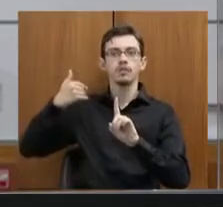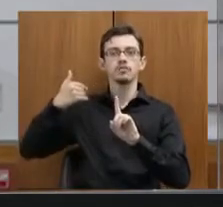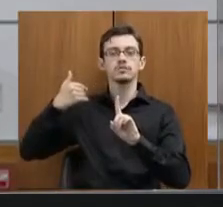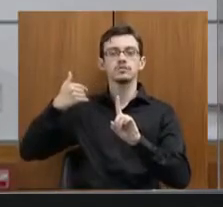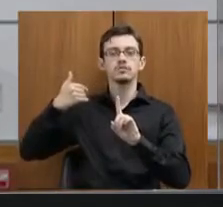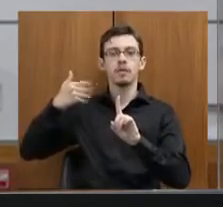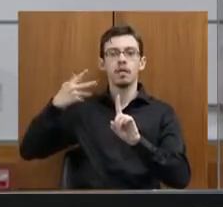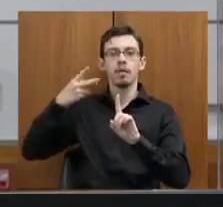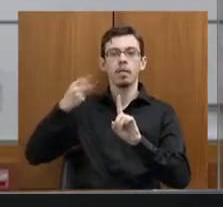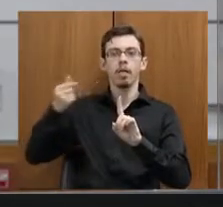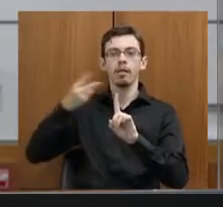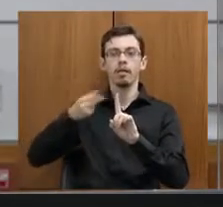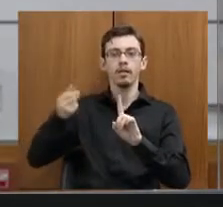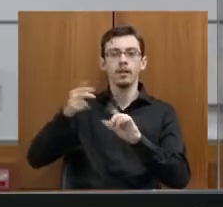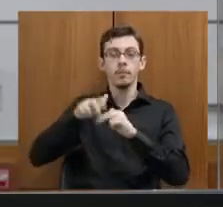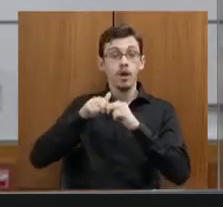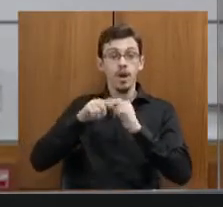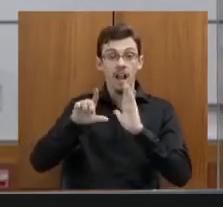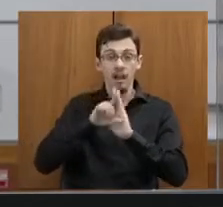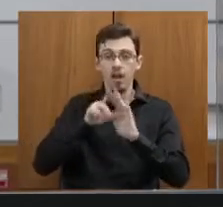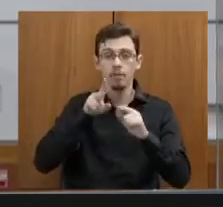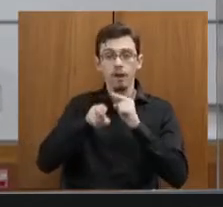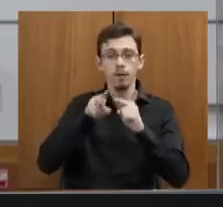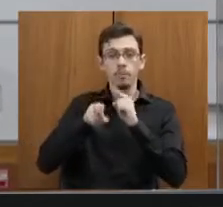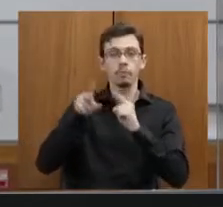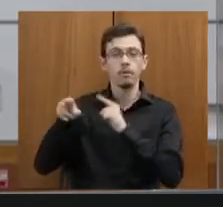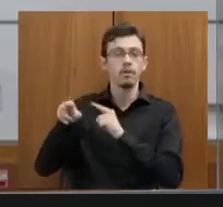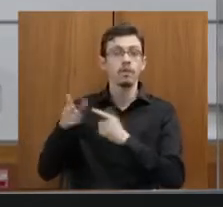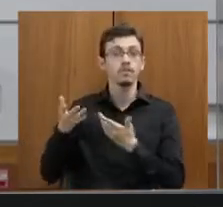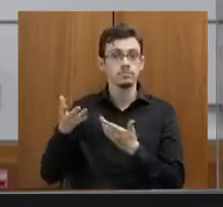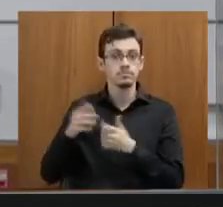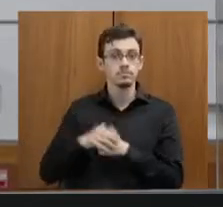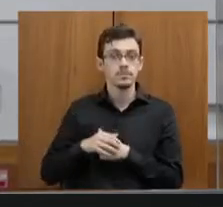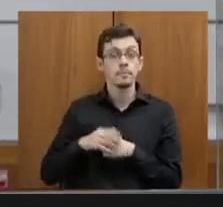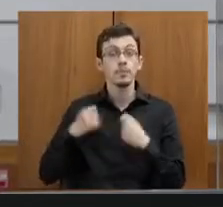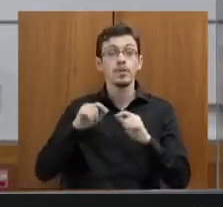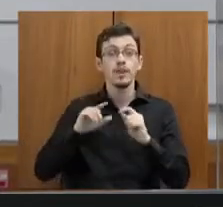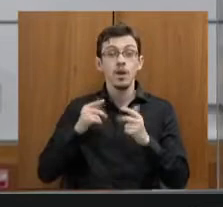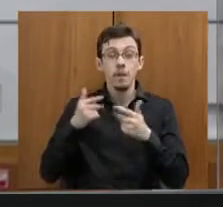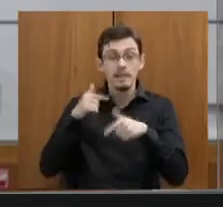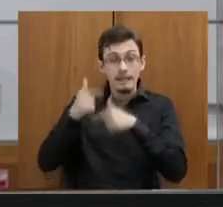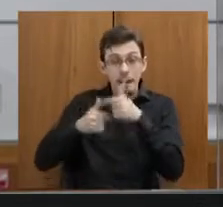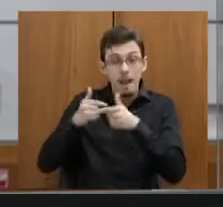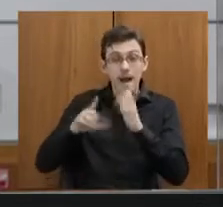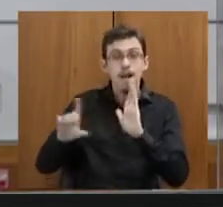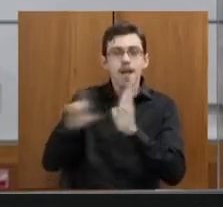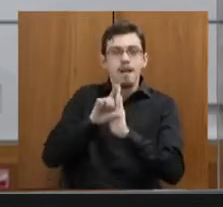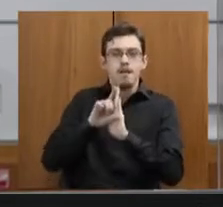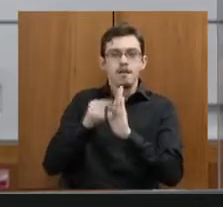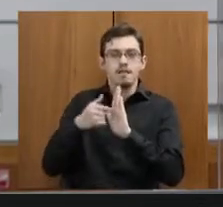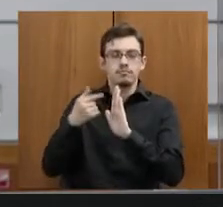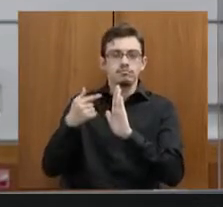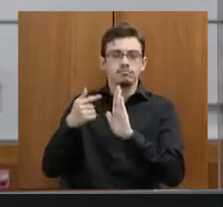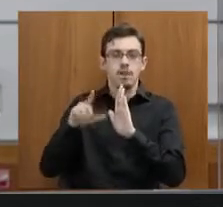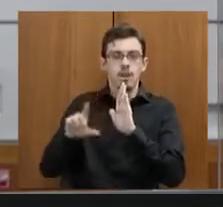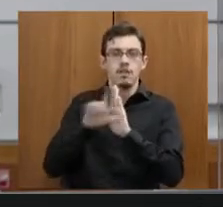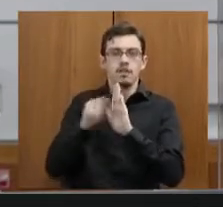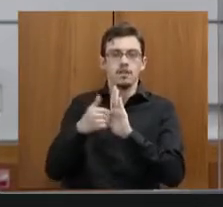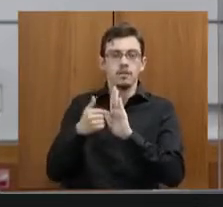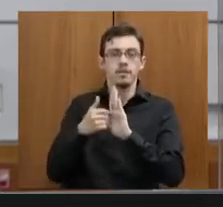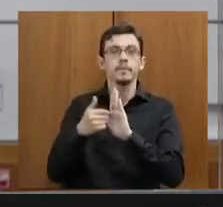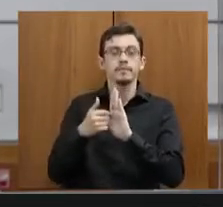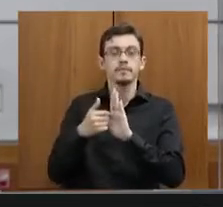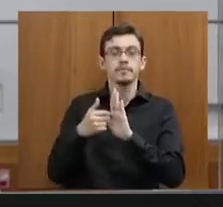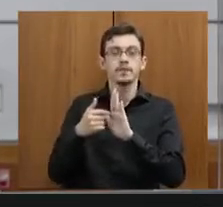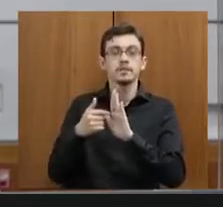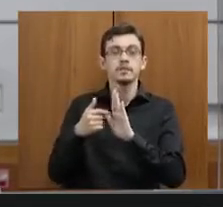caíram caíram então a gente ia transformar em inglês em inglês e aí para isso